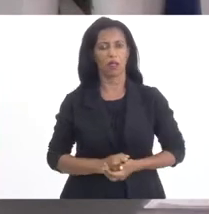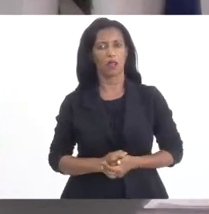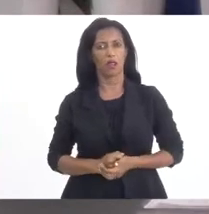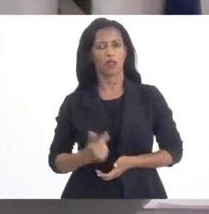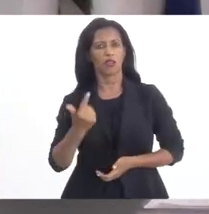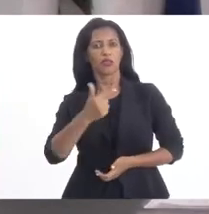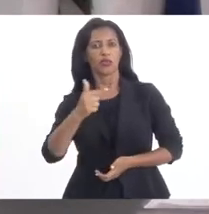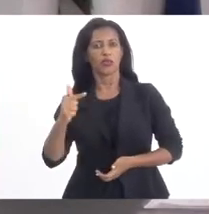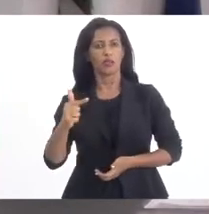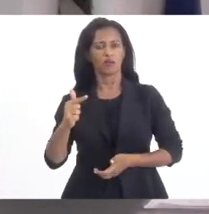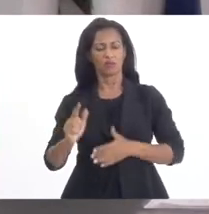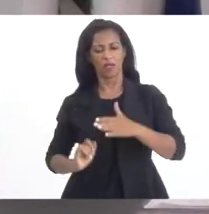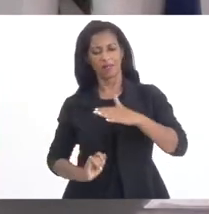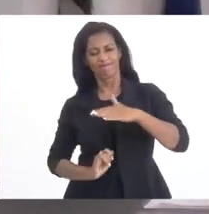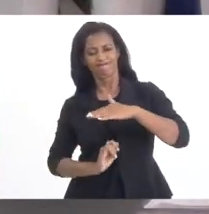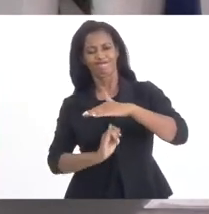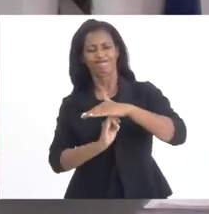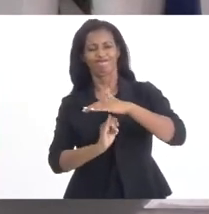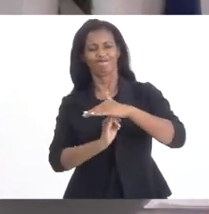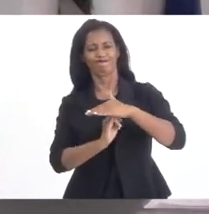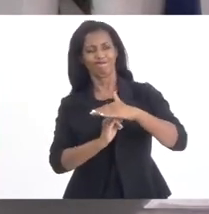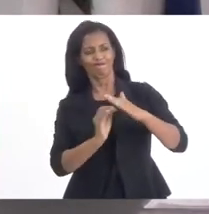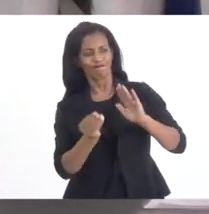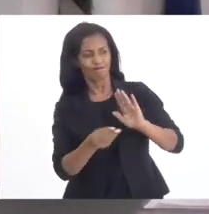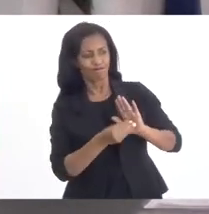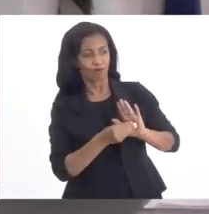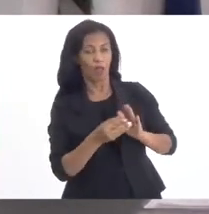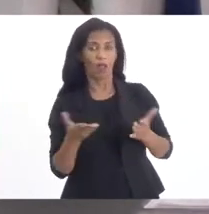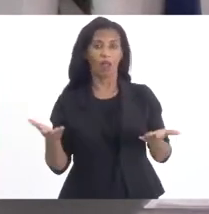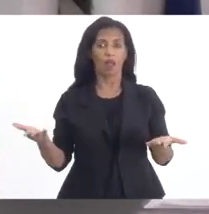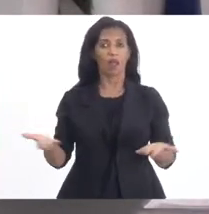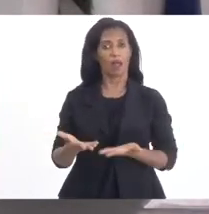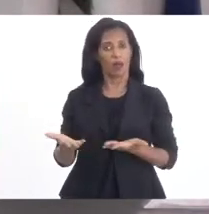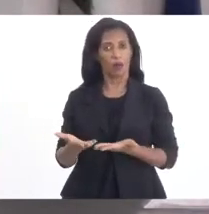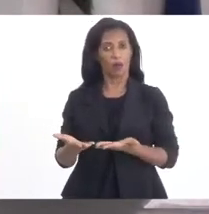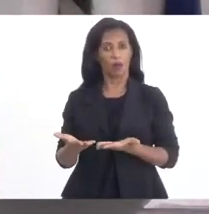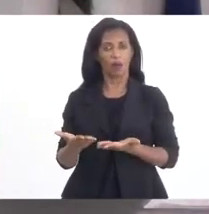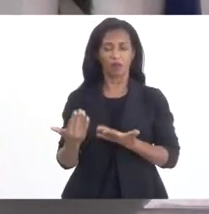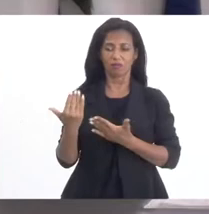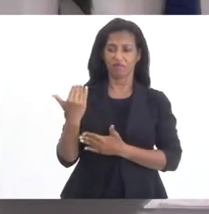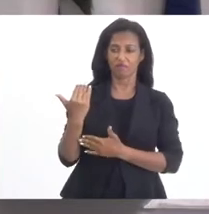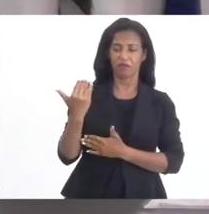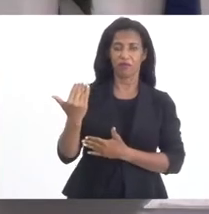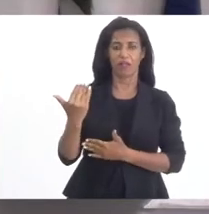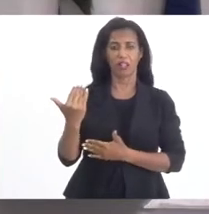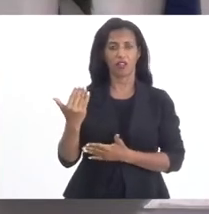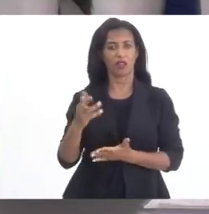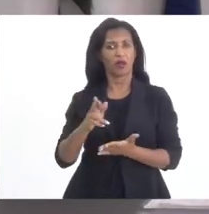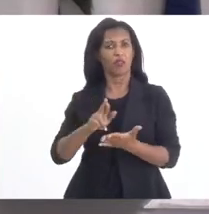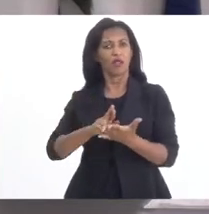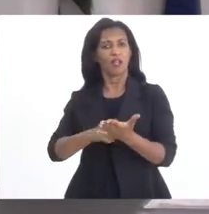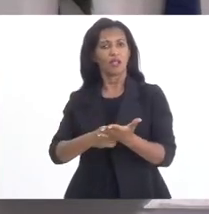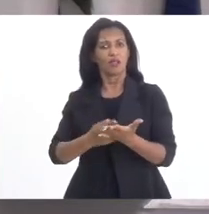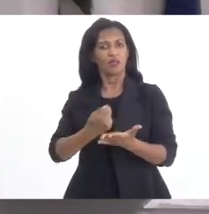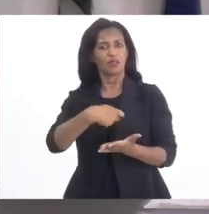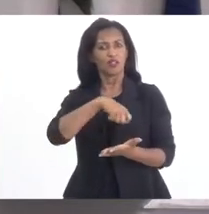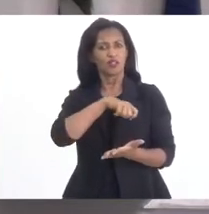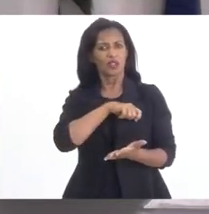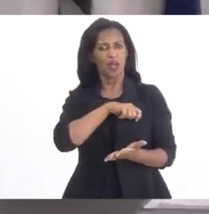manter a instituição. Contudo, dessa vez, frente ao novo regime de recuperação fiscal, frente às